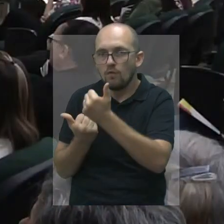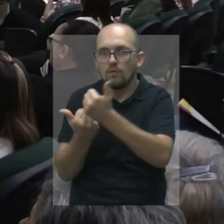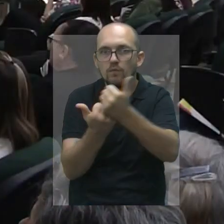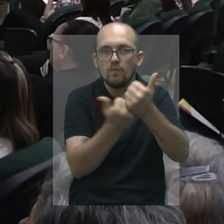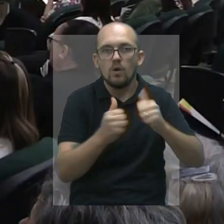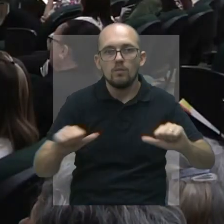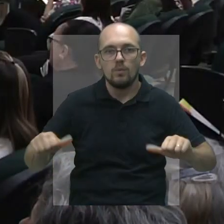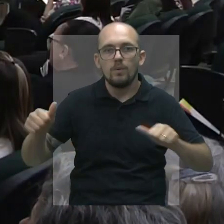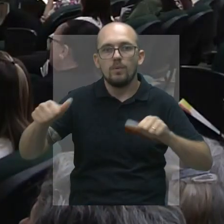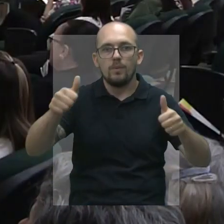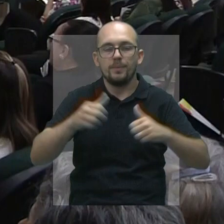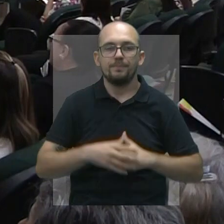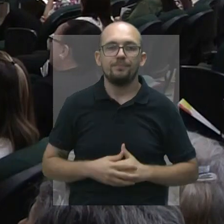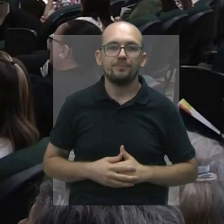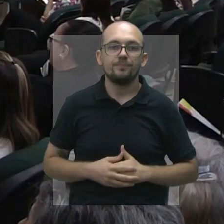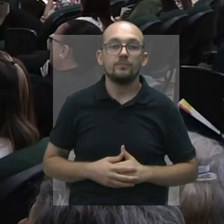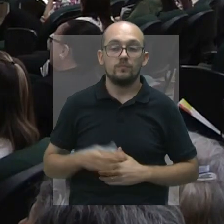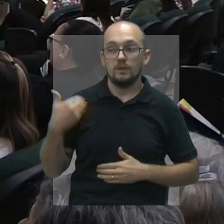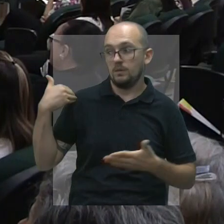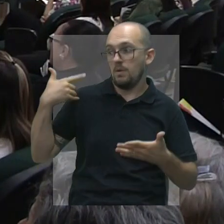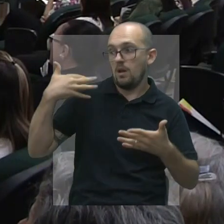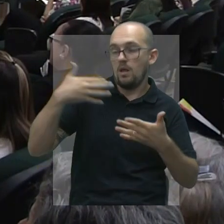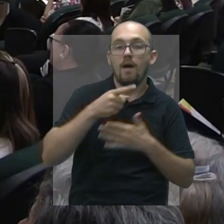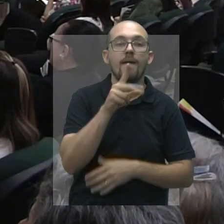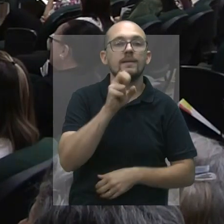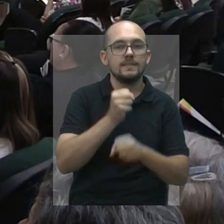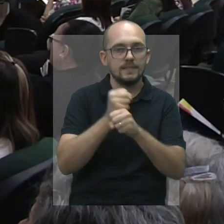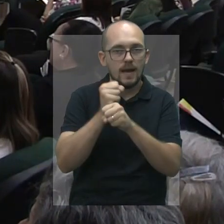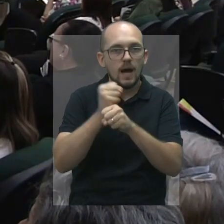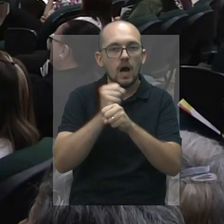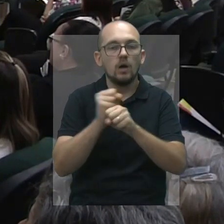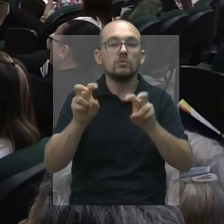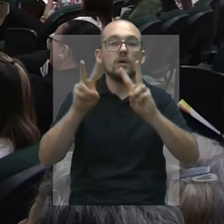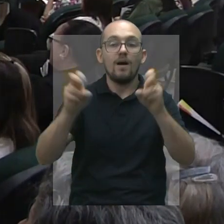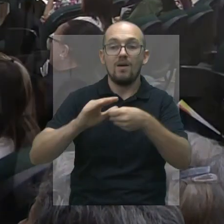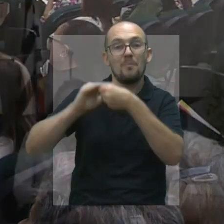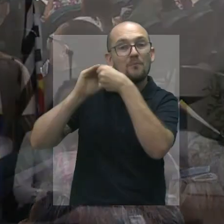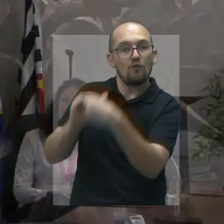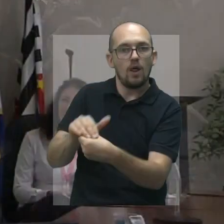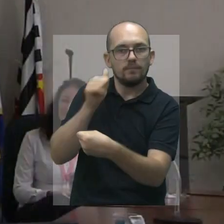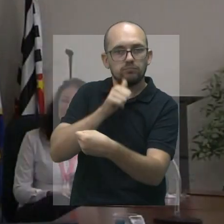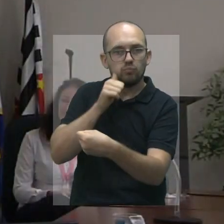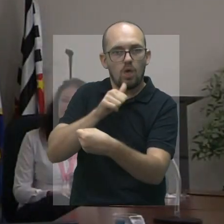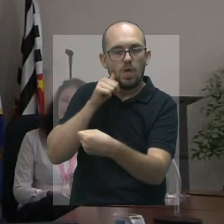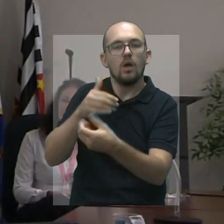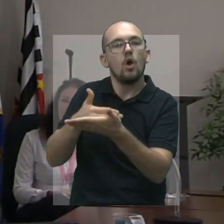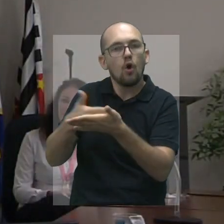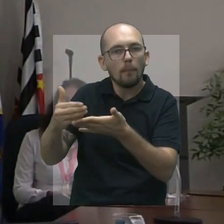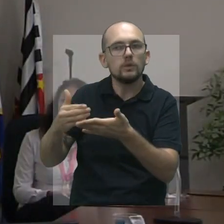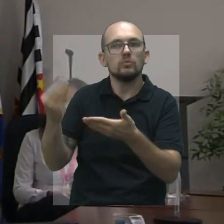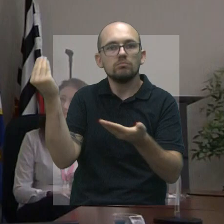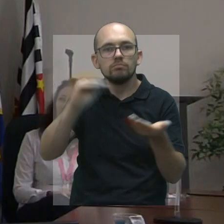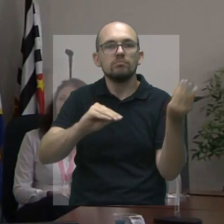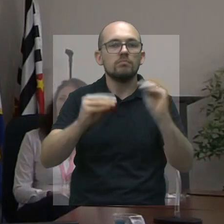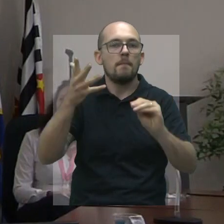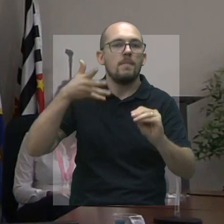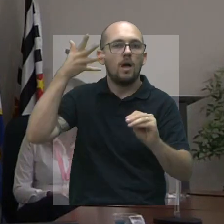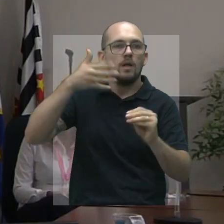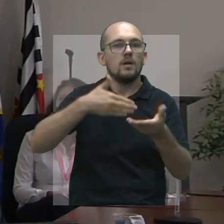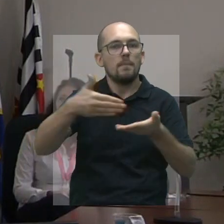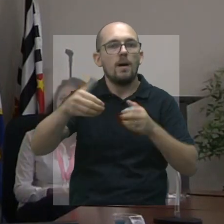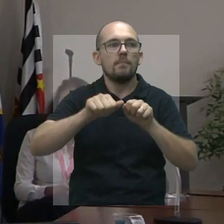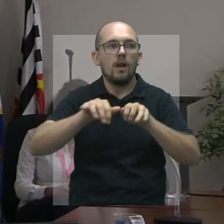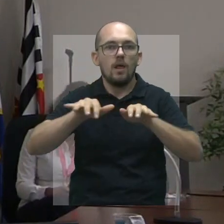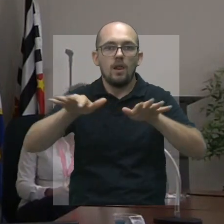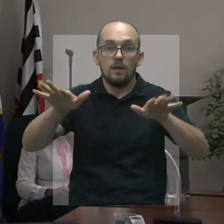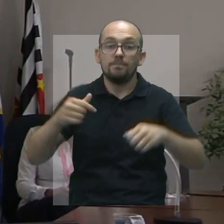últimos 15 anos, a violência contra a mulher passou a fazer parte do debate público. Neste período, o arcabouço